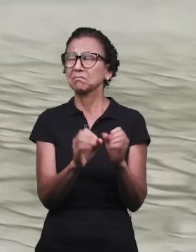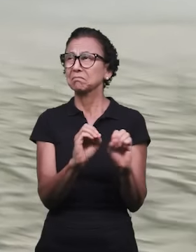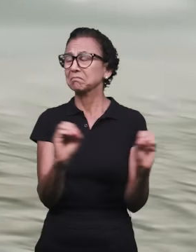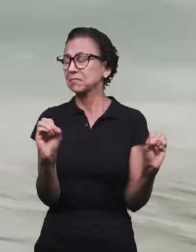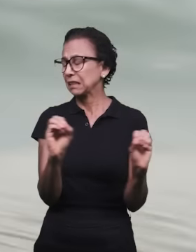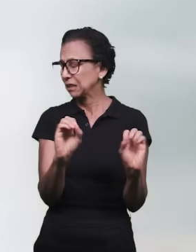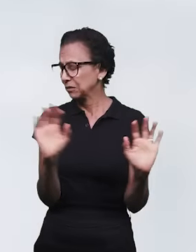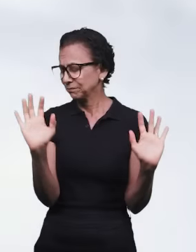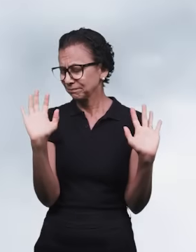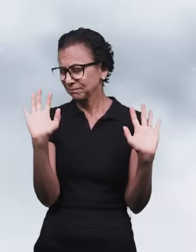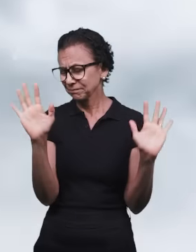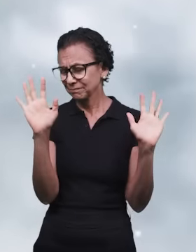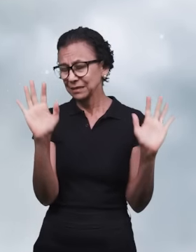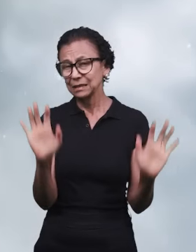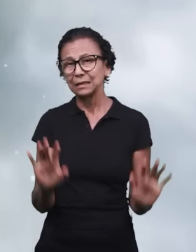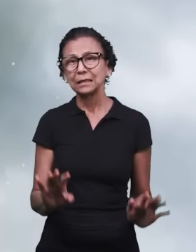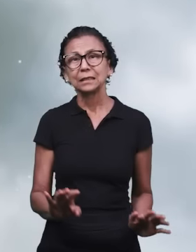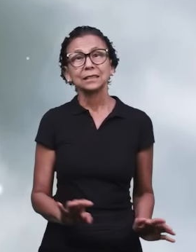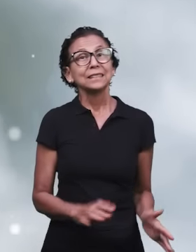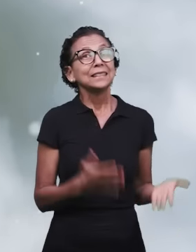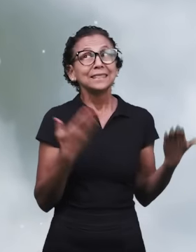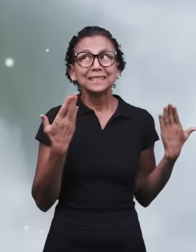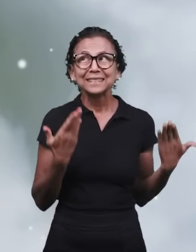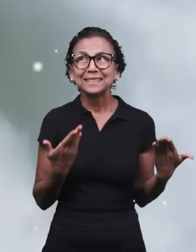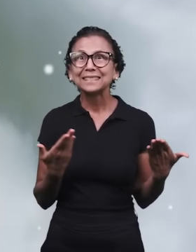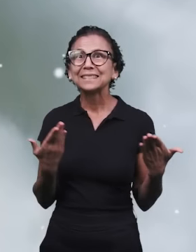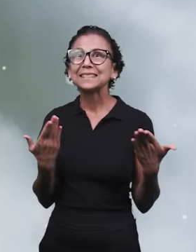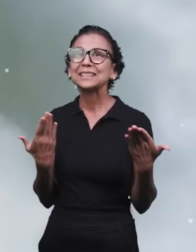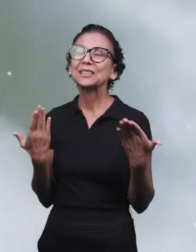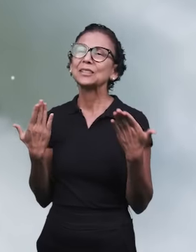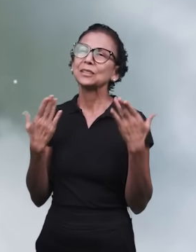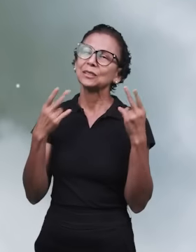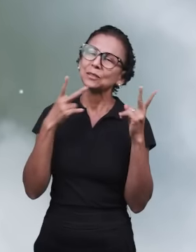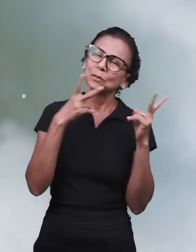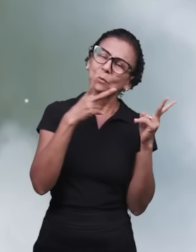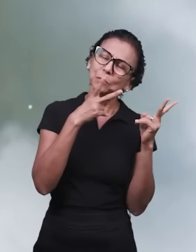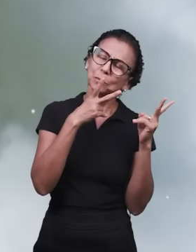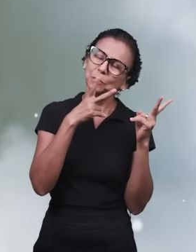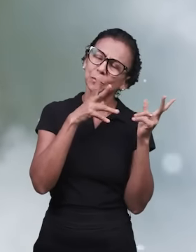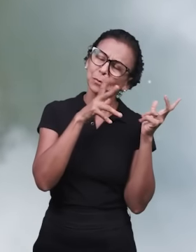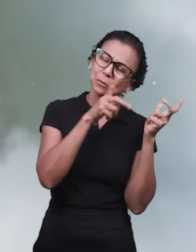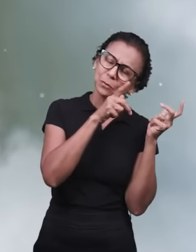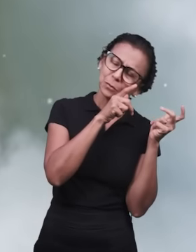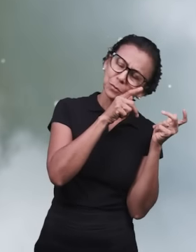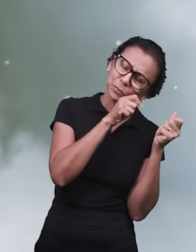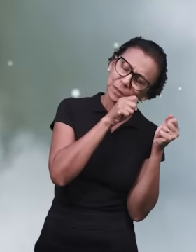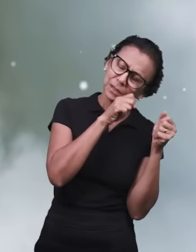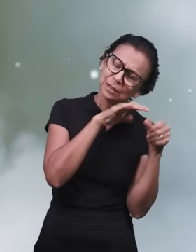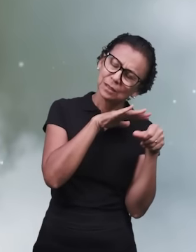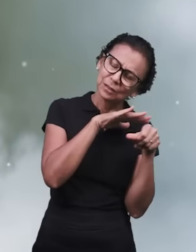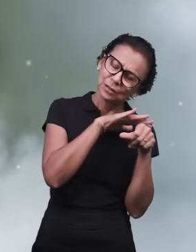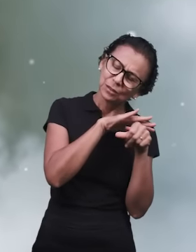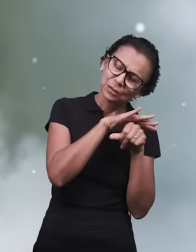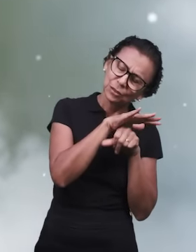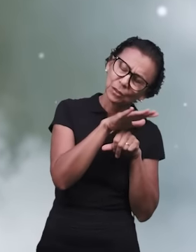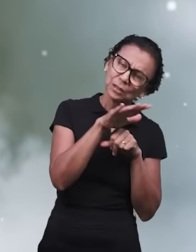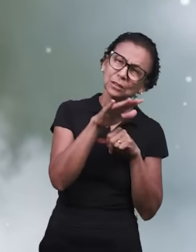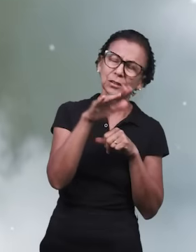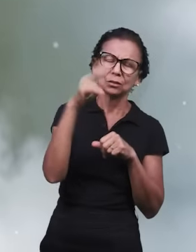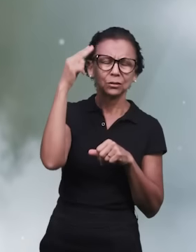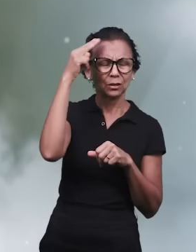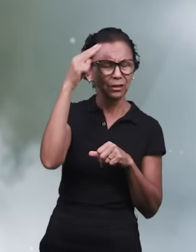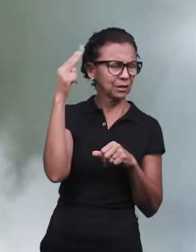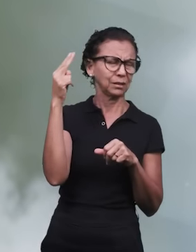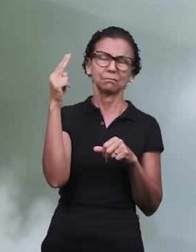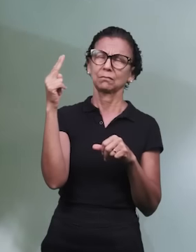consolação. Sonhei com Jesus esta noite, um conselho Ele